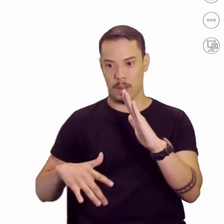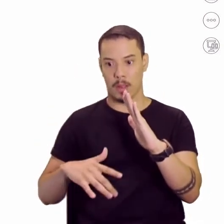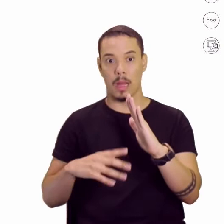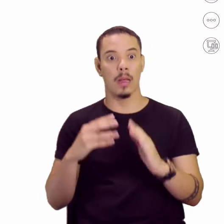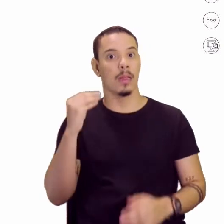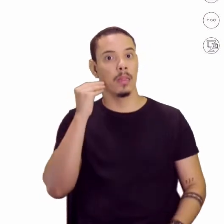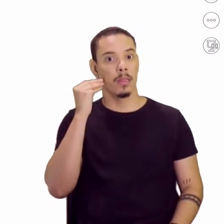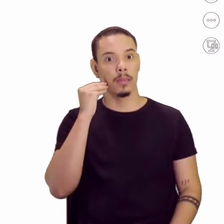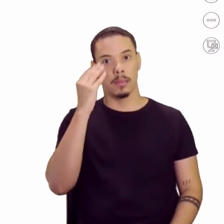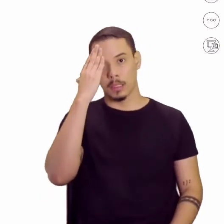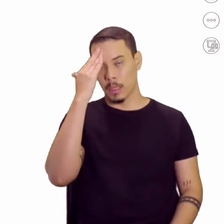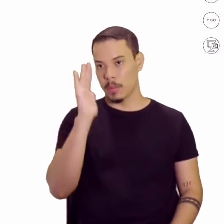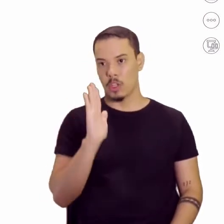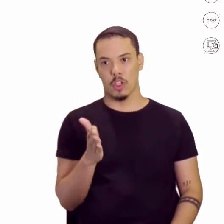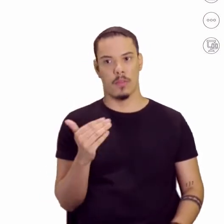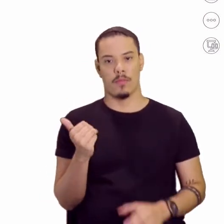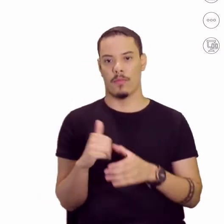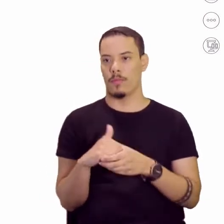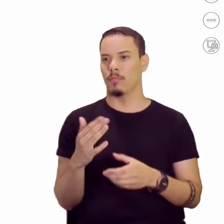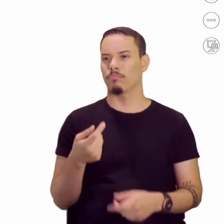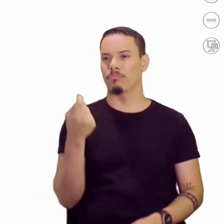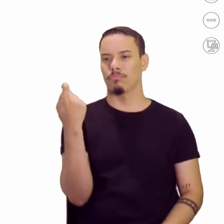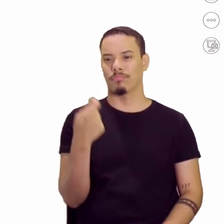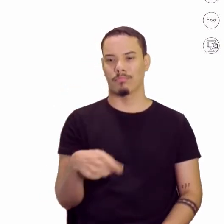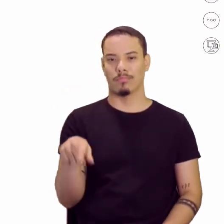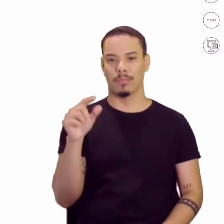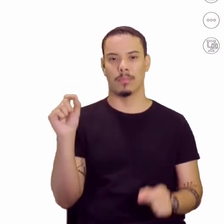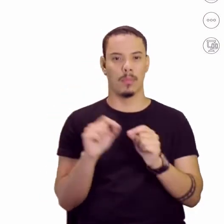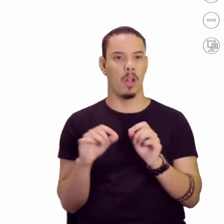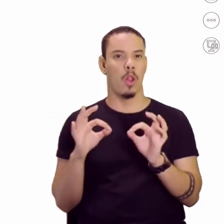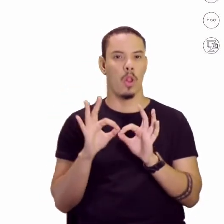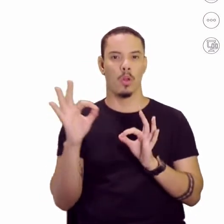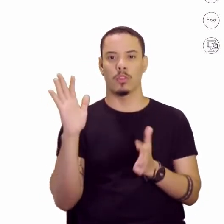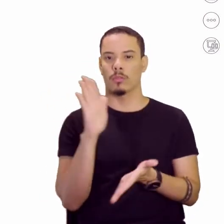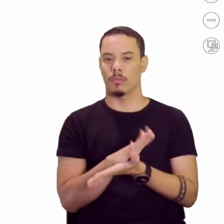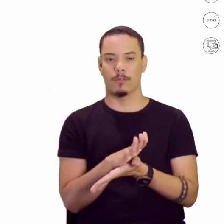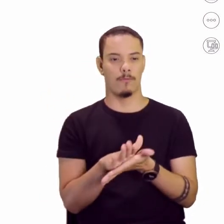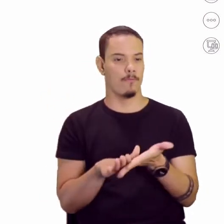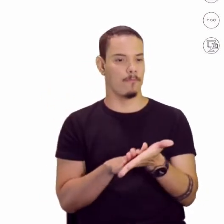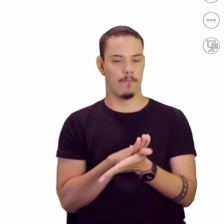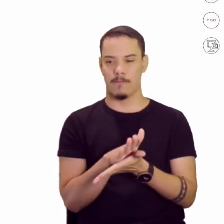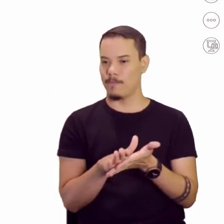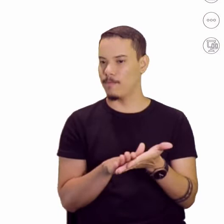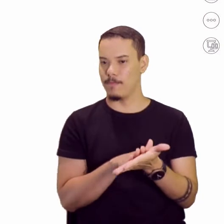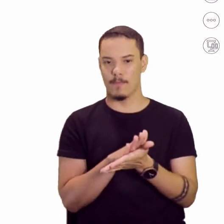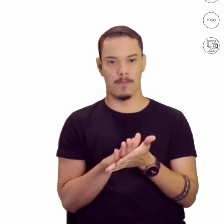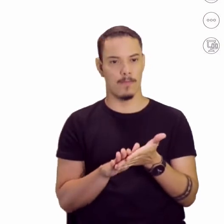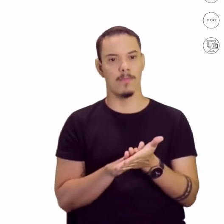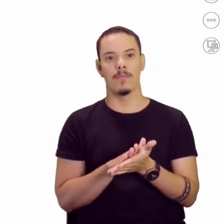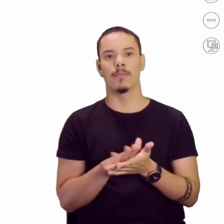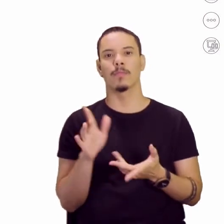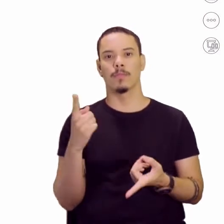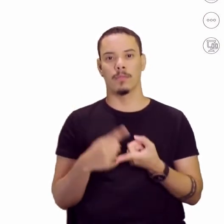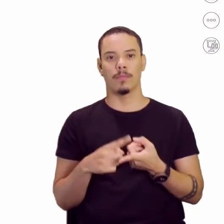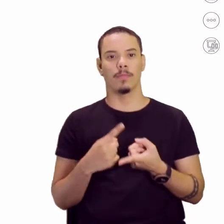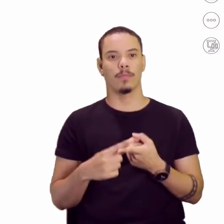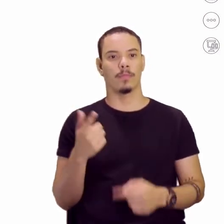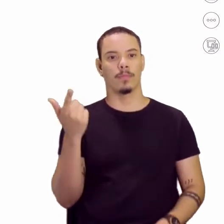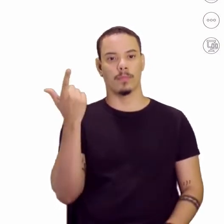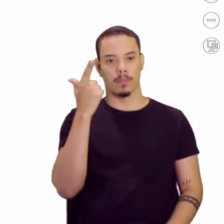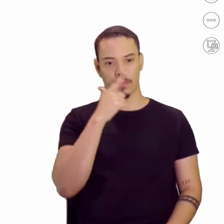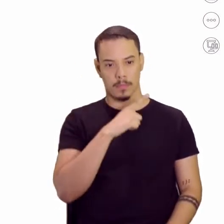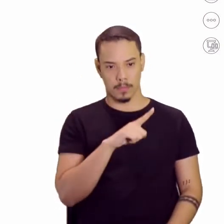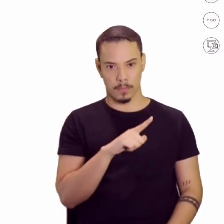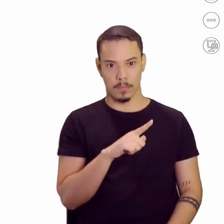Assim, já está fora. Não precisava nem de ir para longe, para lançar até o chão, onde que ele deixa cair esferas de